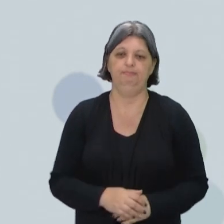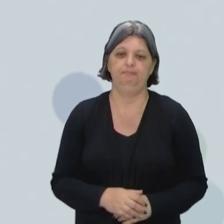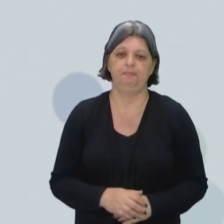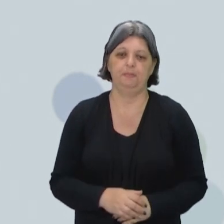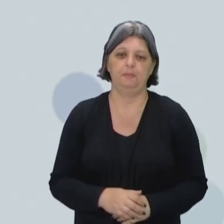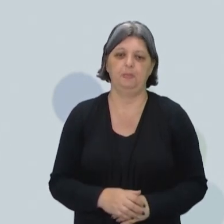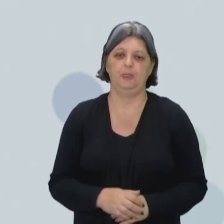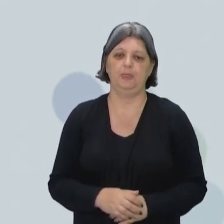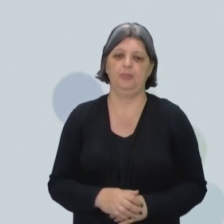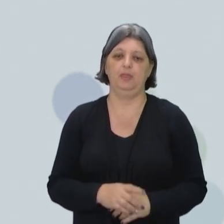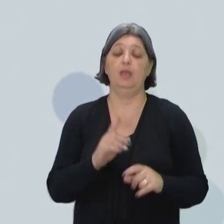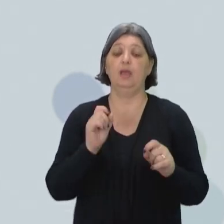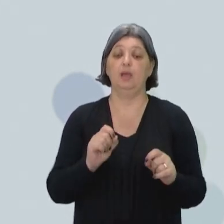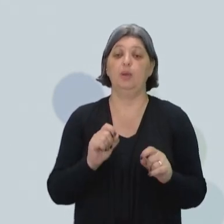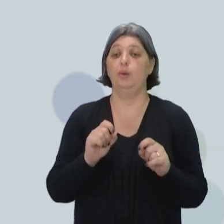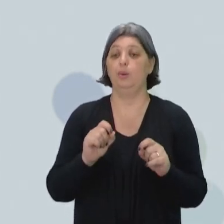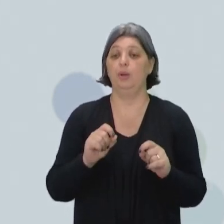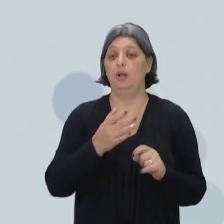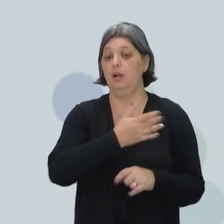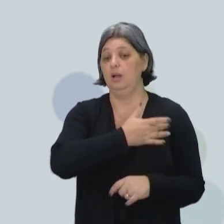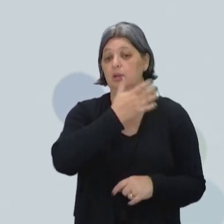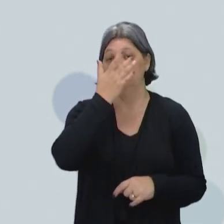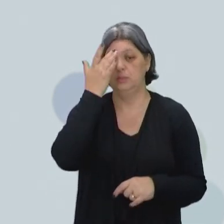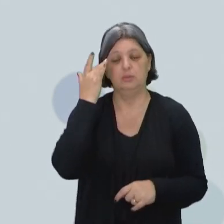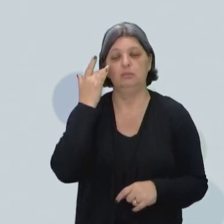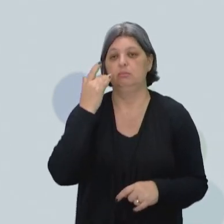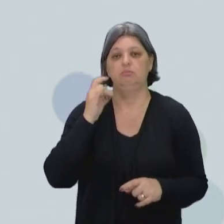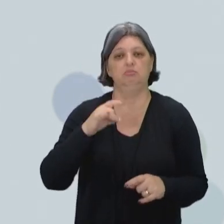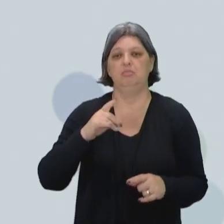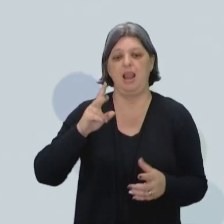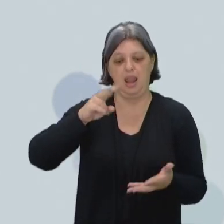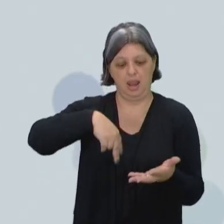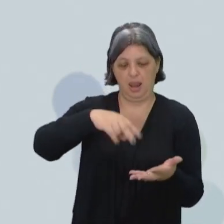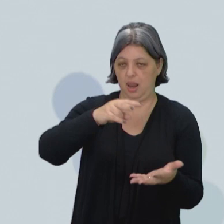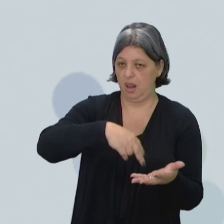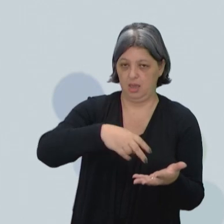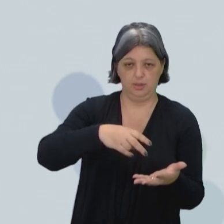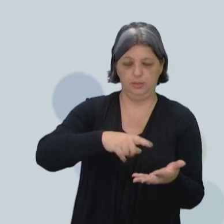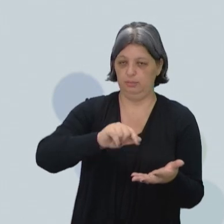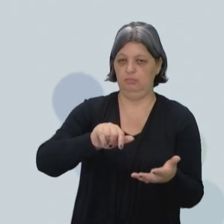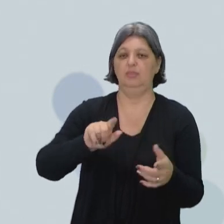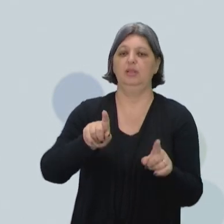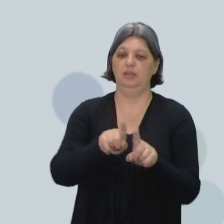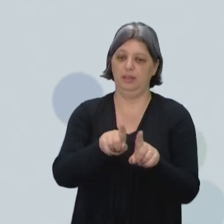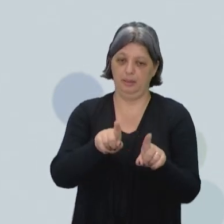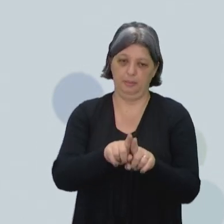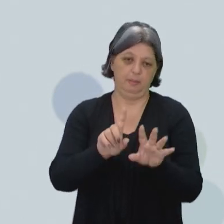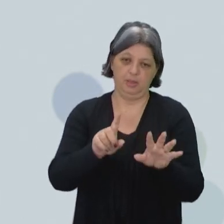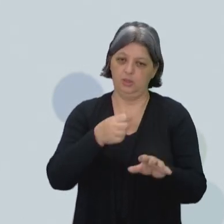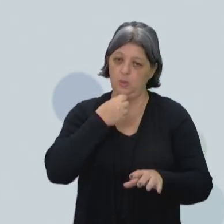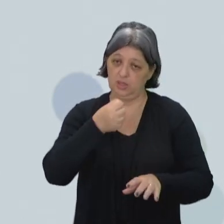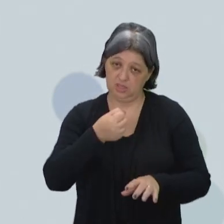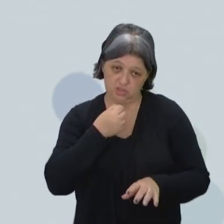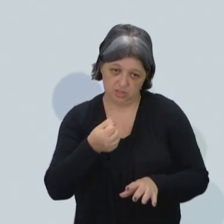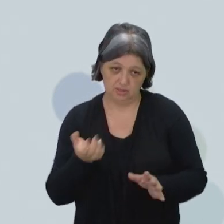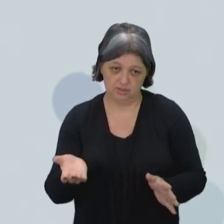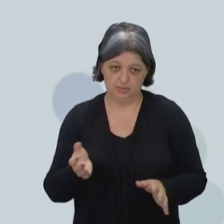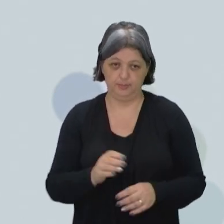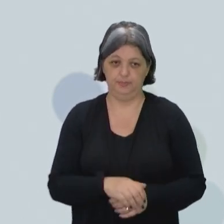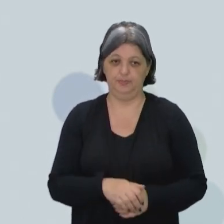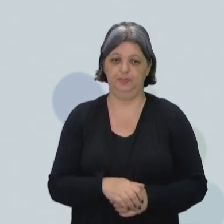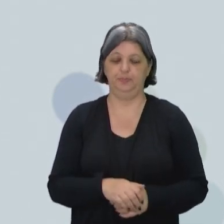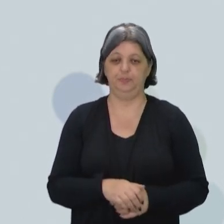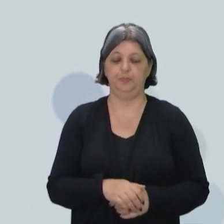o receptor são os internautas, ele não é um leitor, ele é um internauta também. Ele só não é um jornalista, mas é um internauta. E